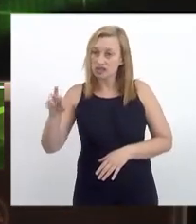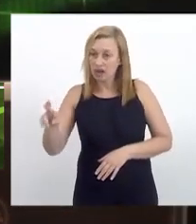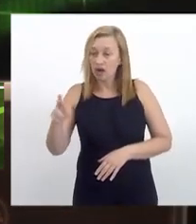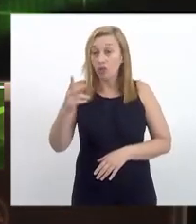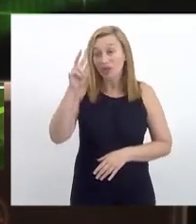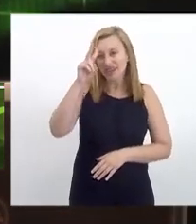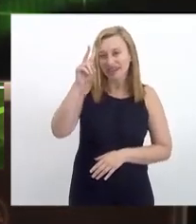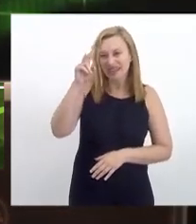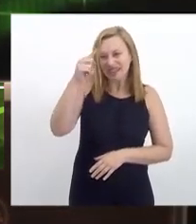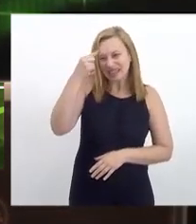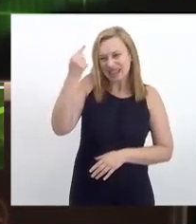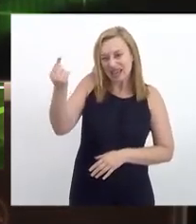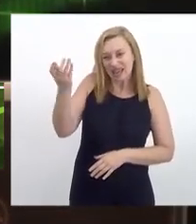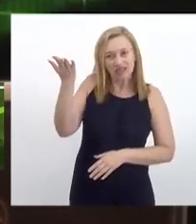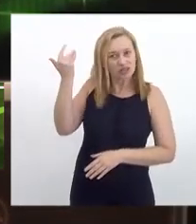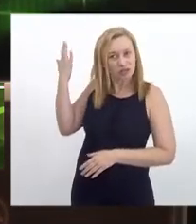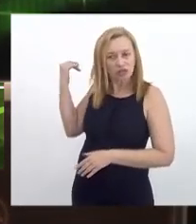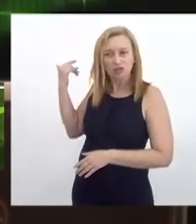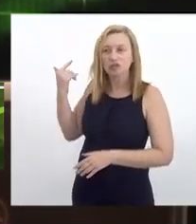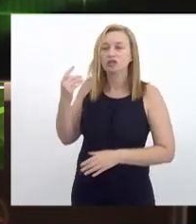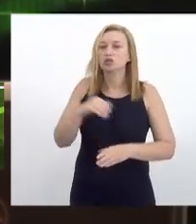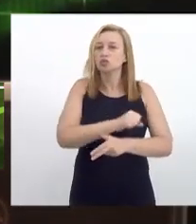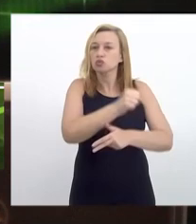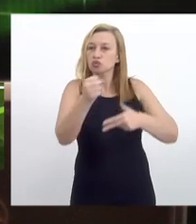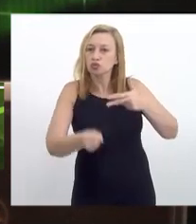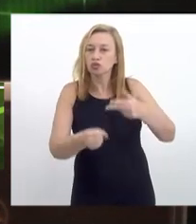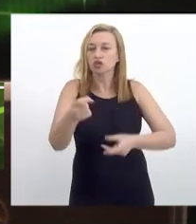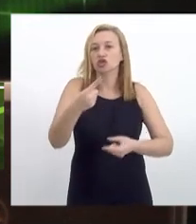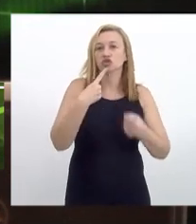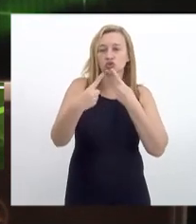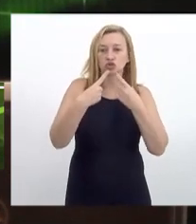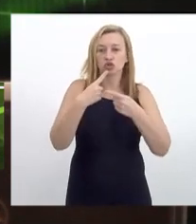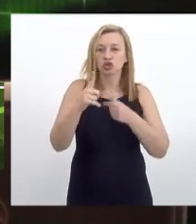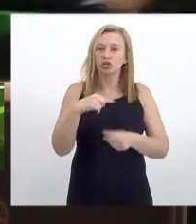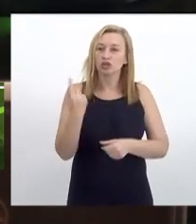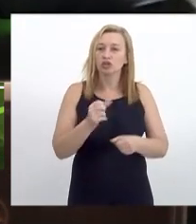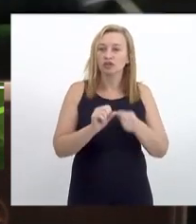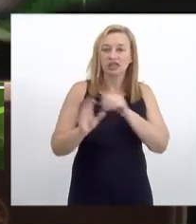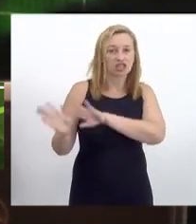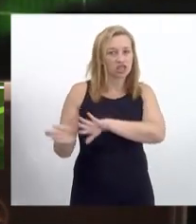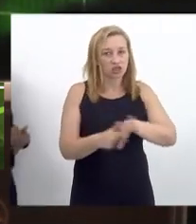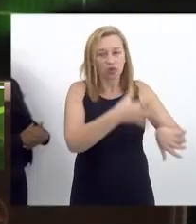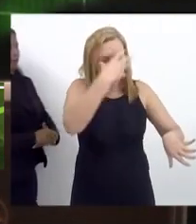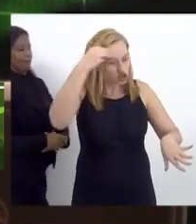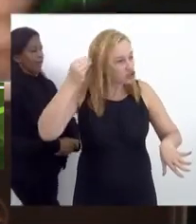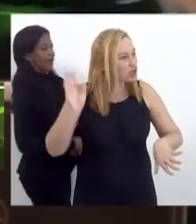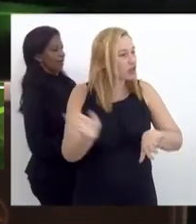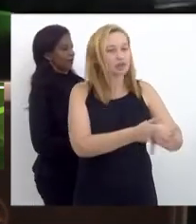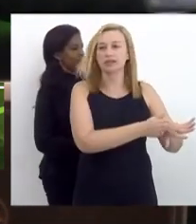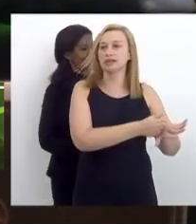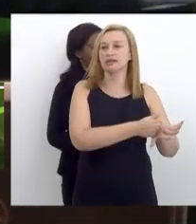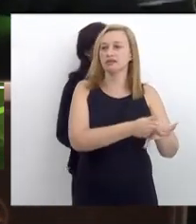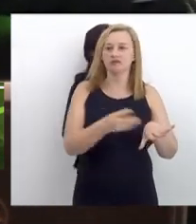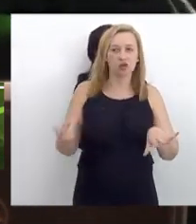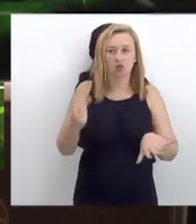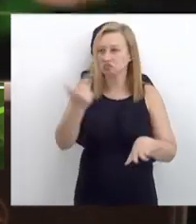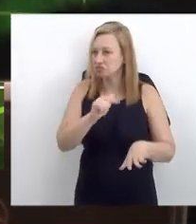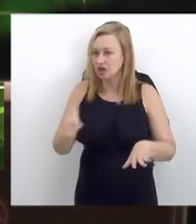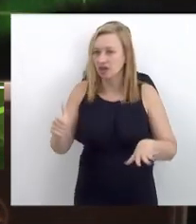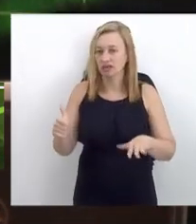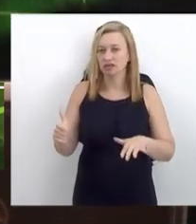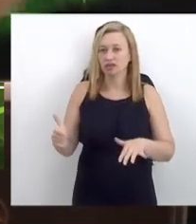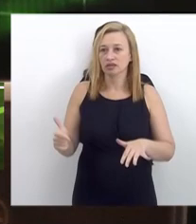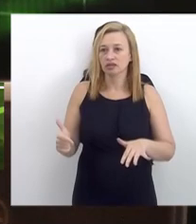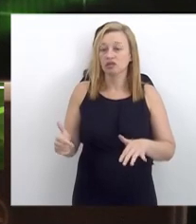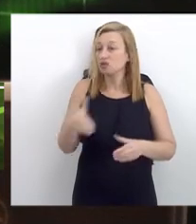atrás De reunir os poderes De discutir E isso vem fazendo Então esquece a Comissarf Daqui pra frente Não vai valer mais nada a Comissarf Uma